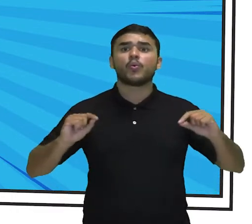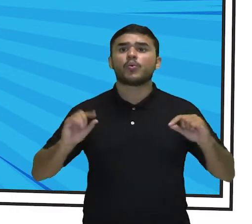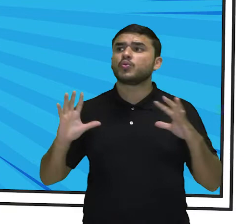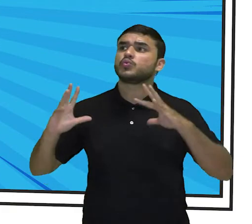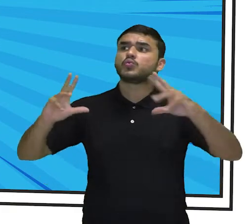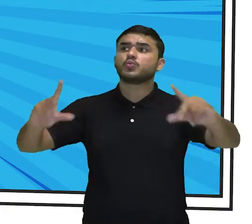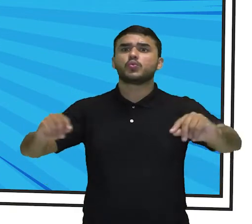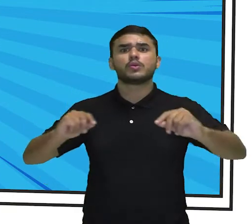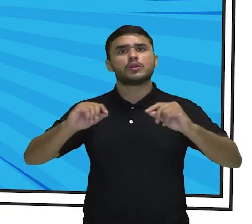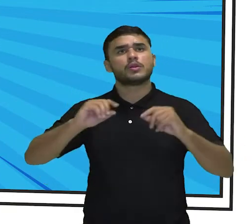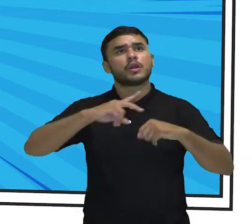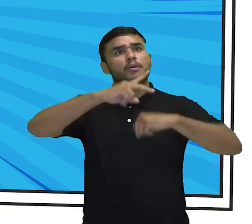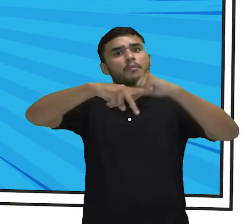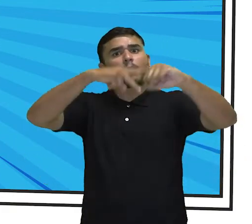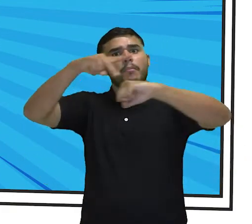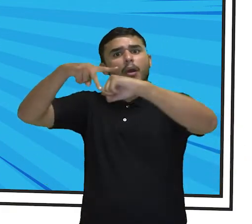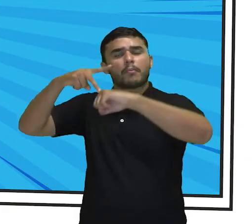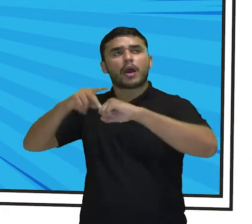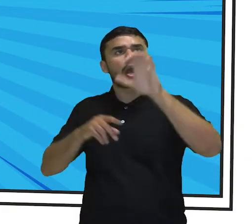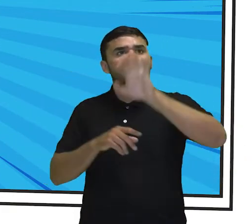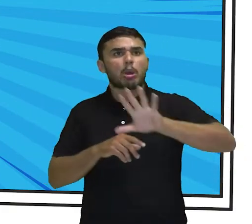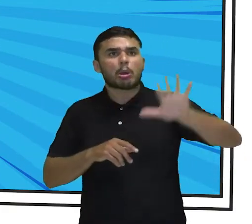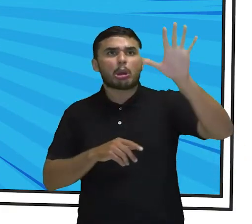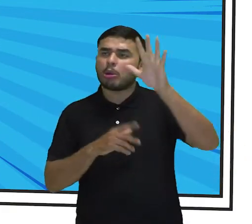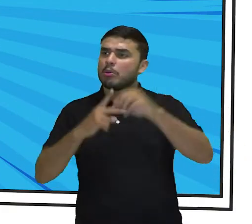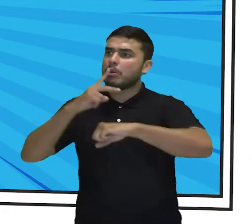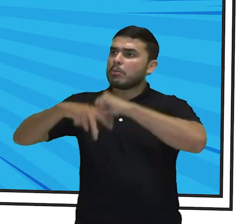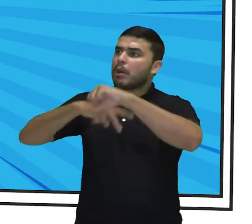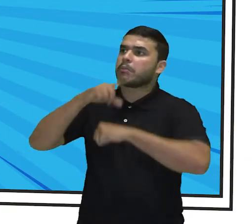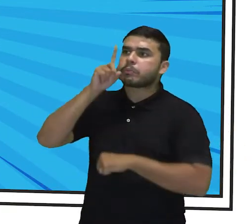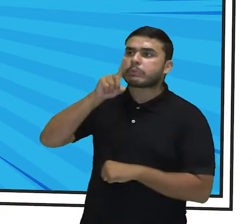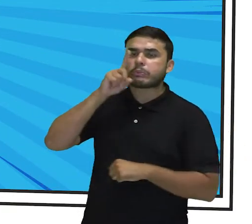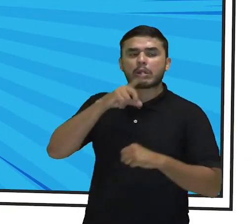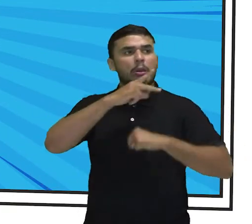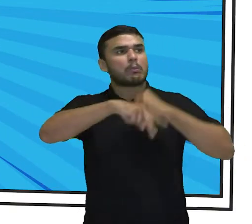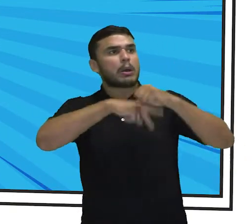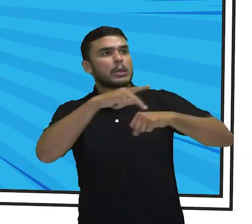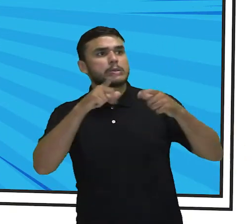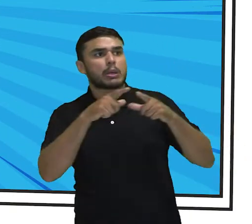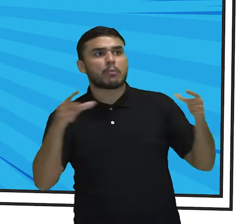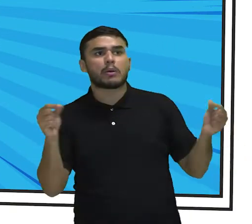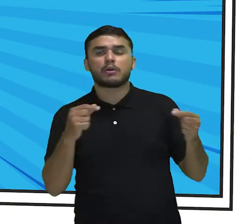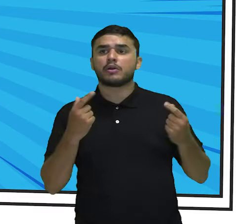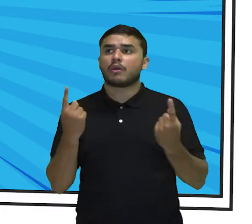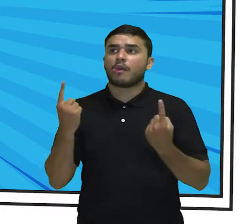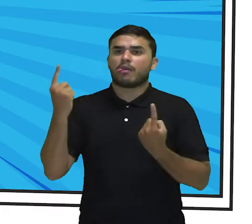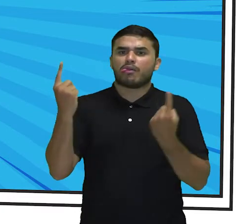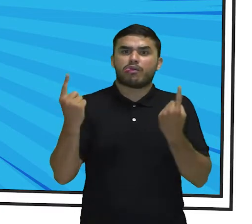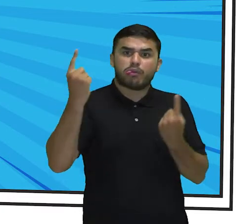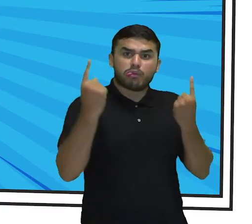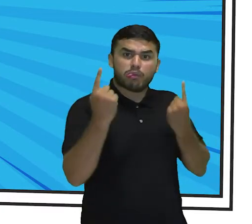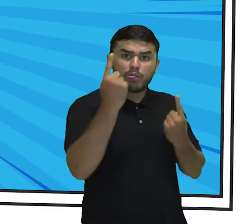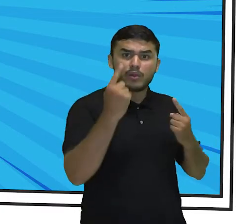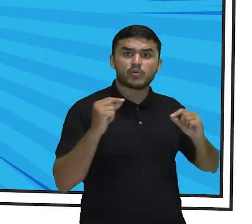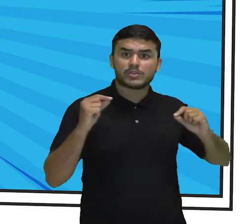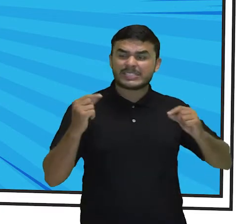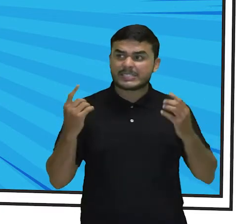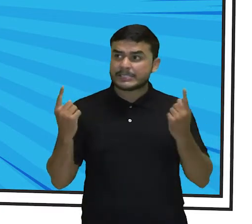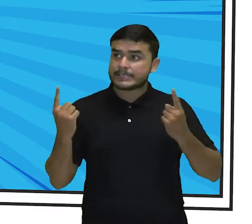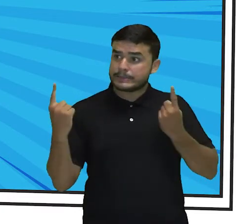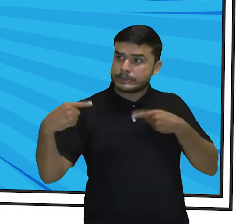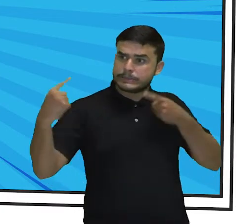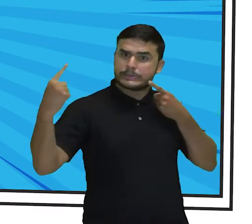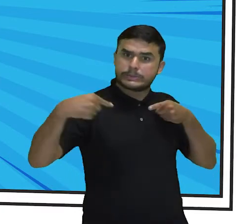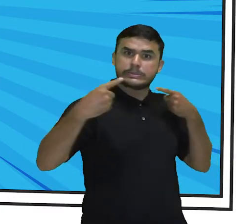indústria, todo mundo querendo mercado, todo mundo querendo ficar rico, todo mundo começa a se degladiar,